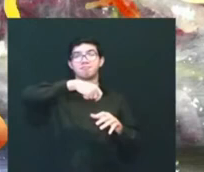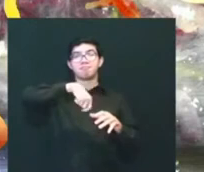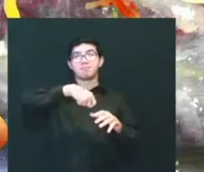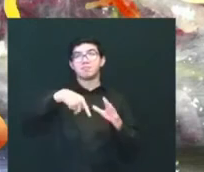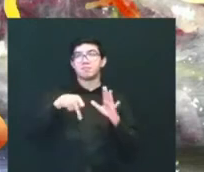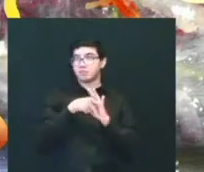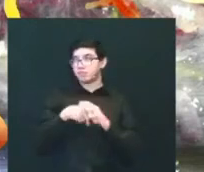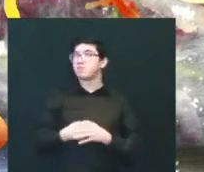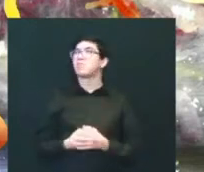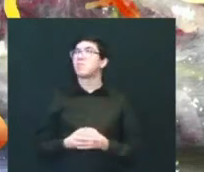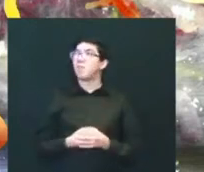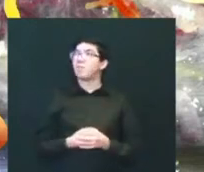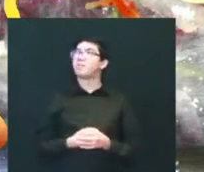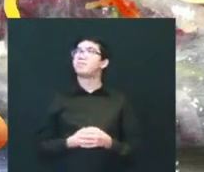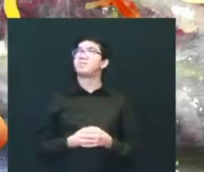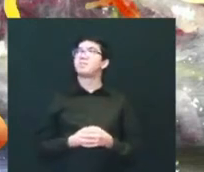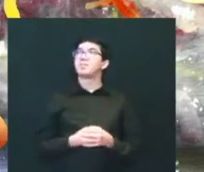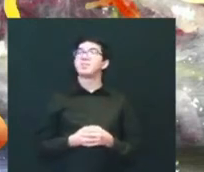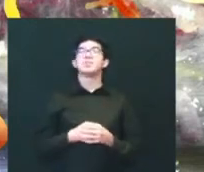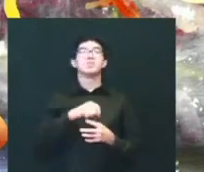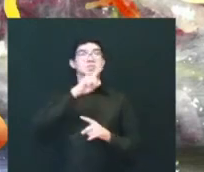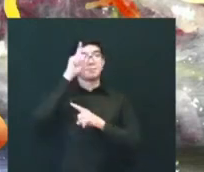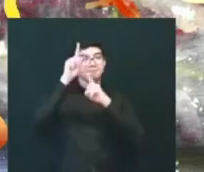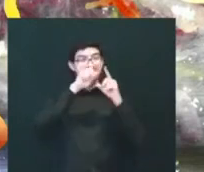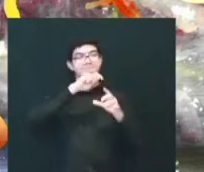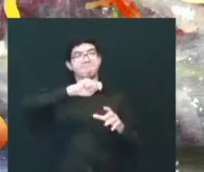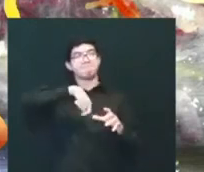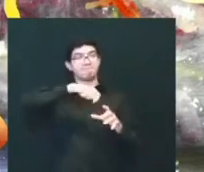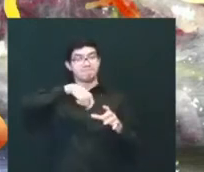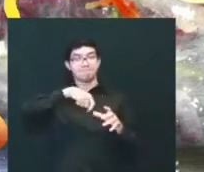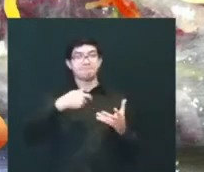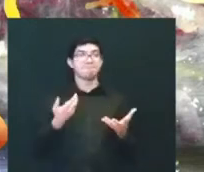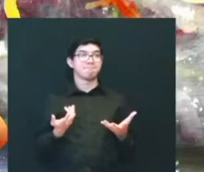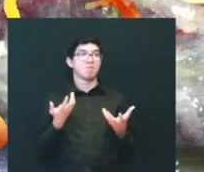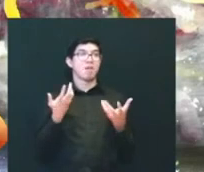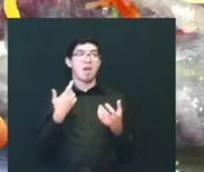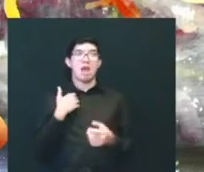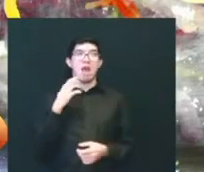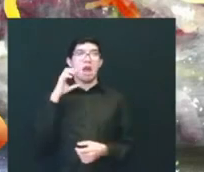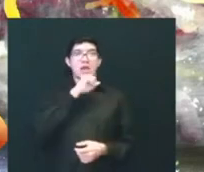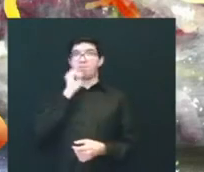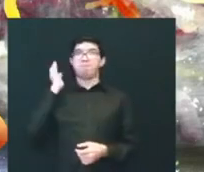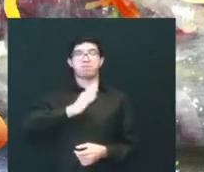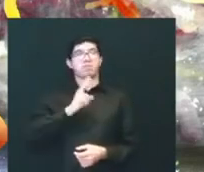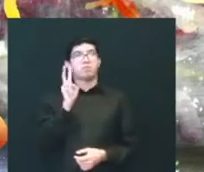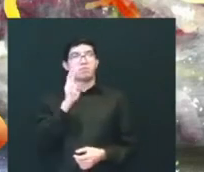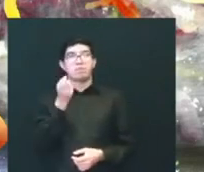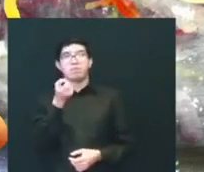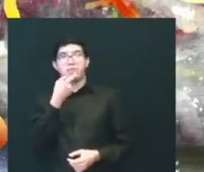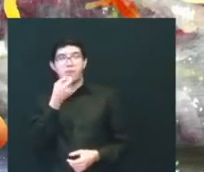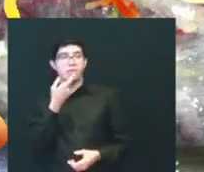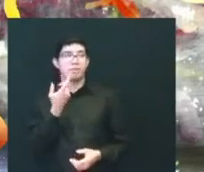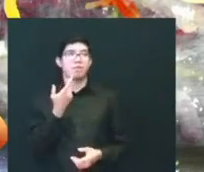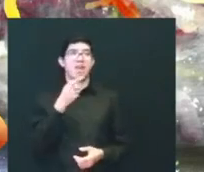que eu queria trazer aqui para vocês é essa questão de receitas. Muitas vezes a gente já quer entrar com suplemento, ou então o paciente até se nega a usar